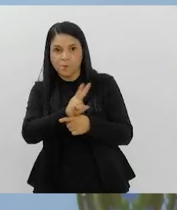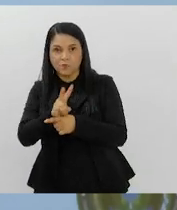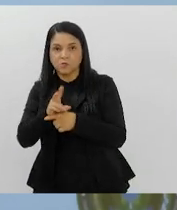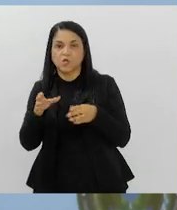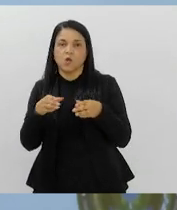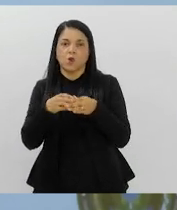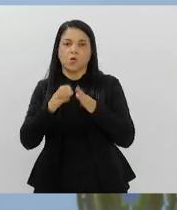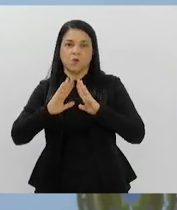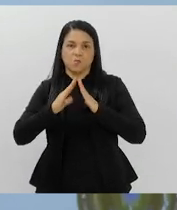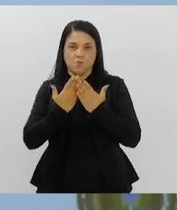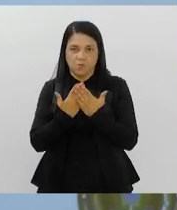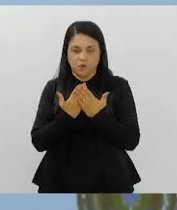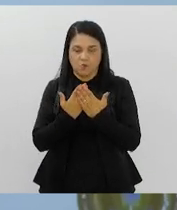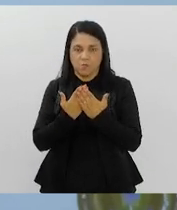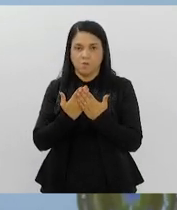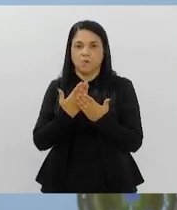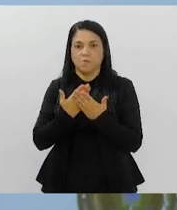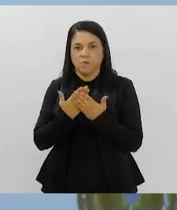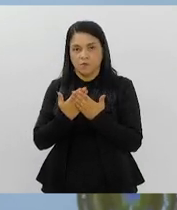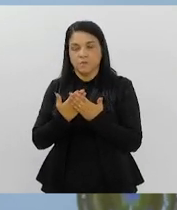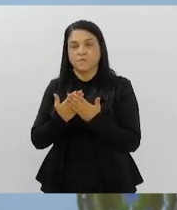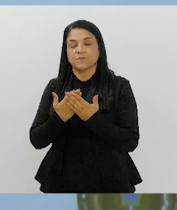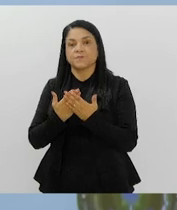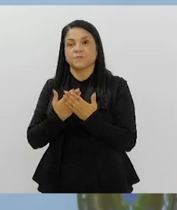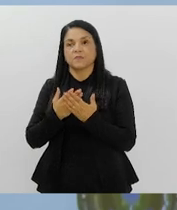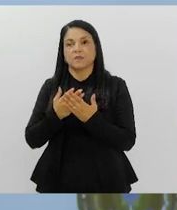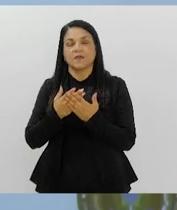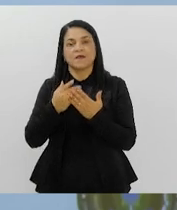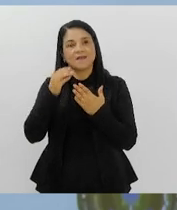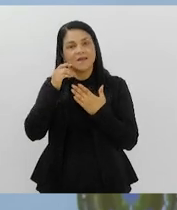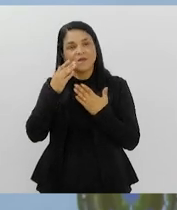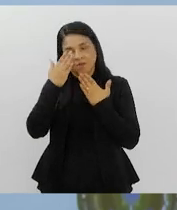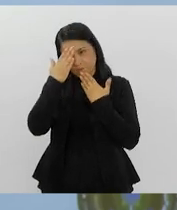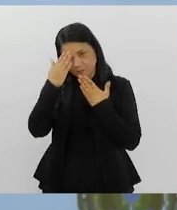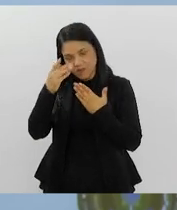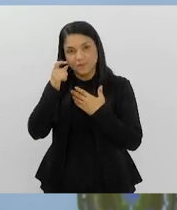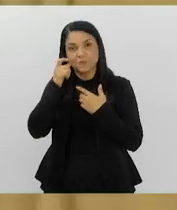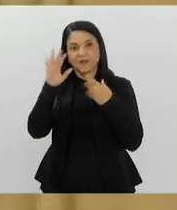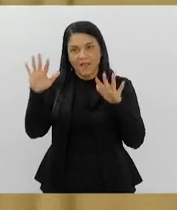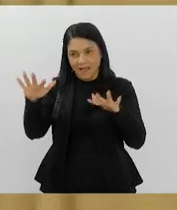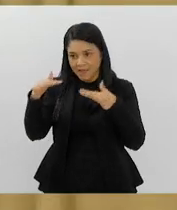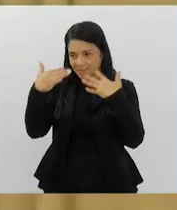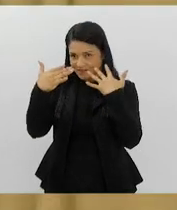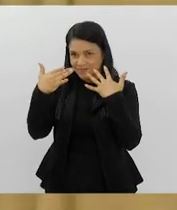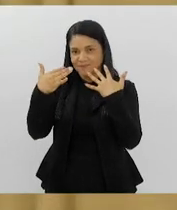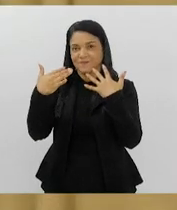escolar. Pela atenção, muito obrigada.